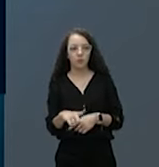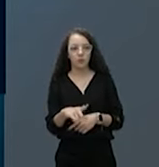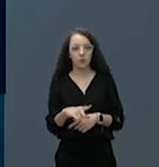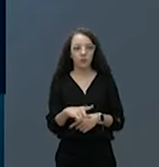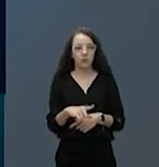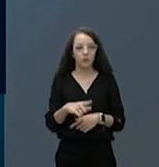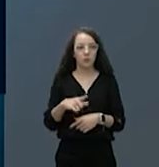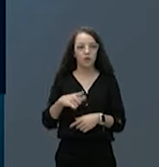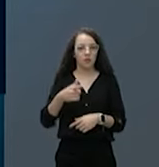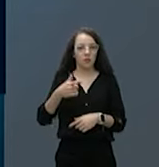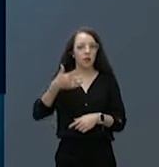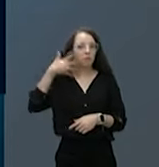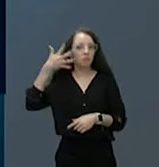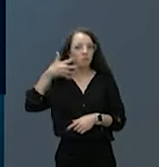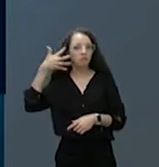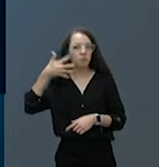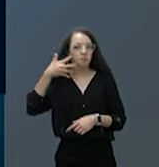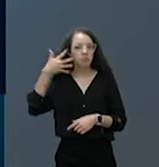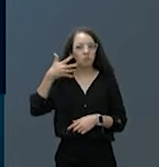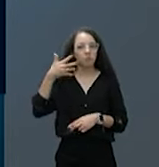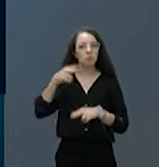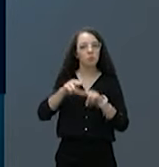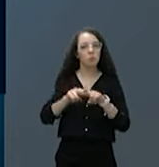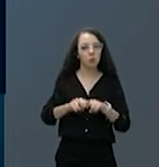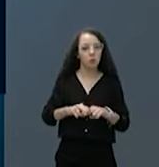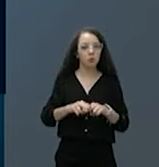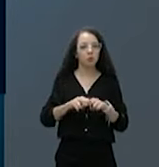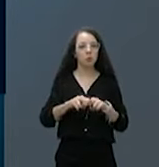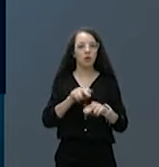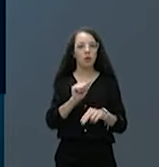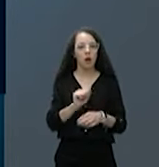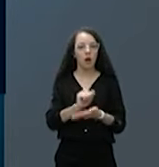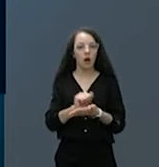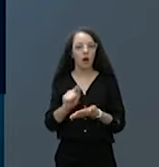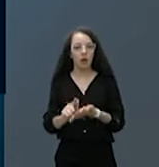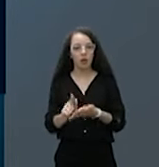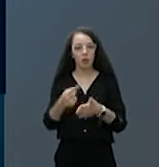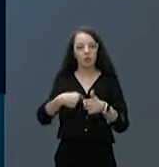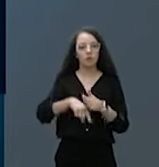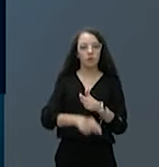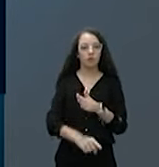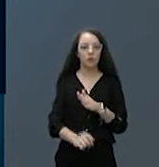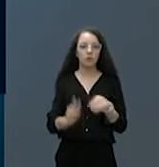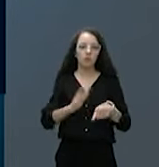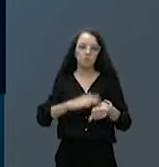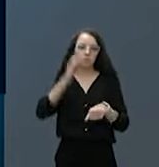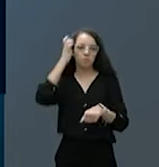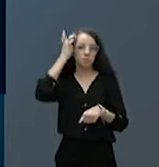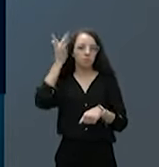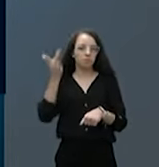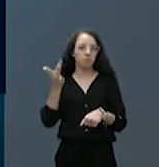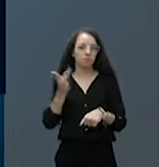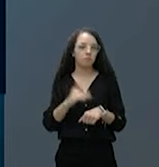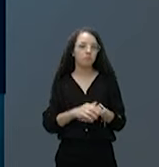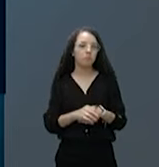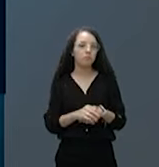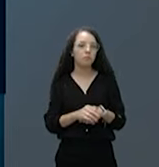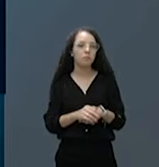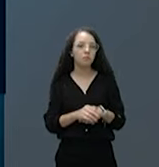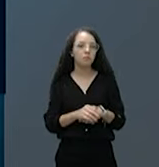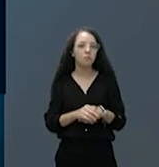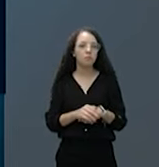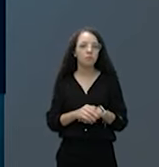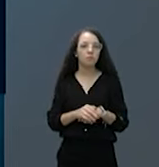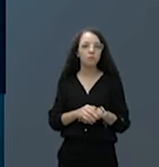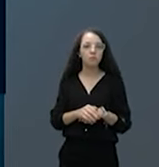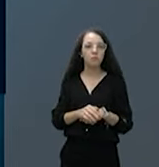Como é um agravo interno, creio que seja mais fácil. Pois não, senhora Presidente. Saúdo Vossa Excelência,